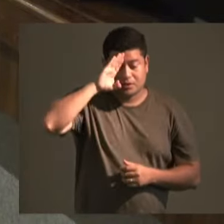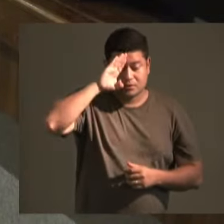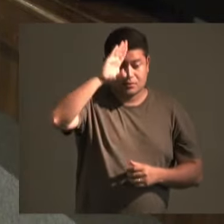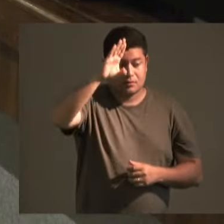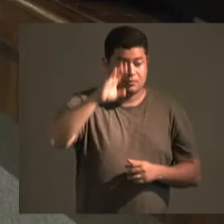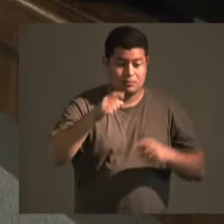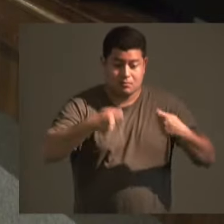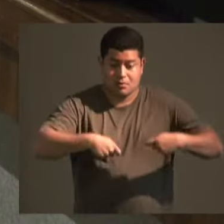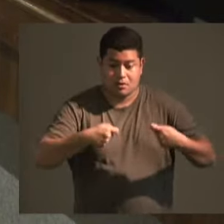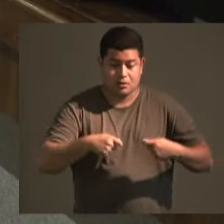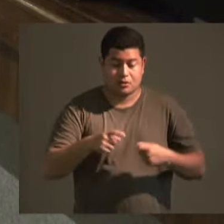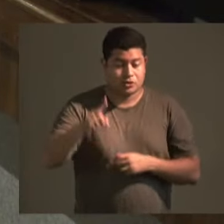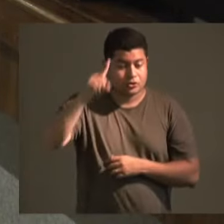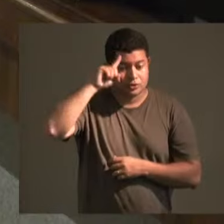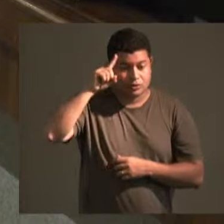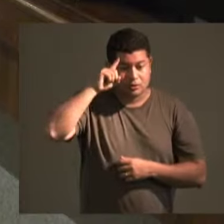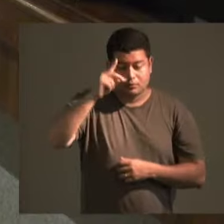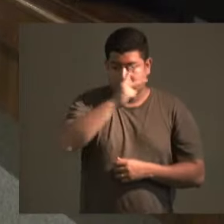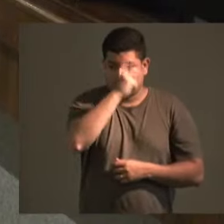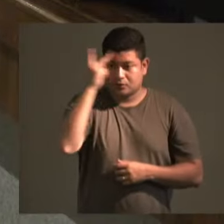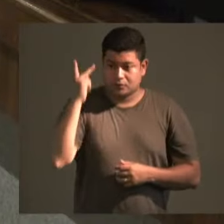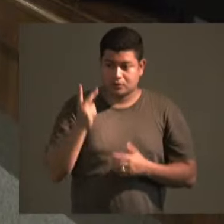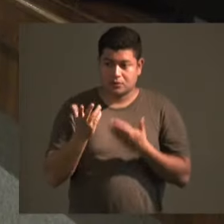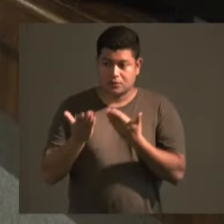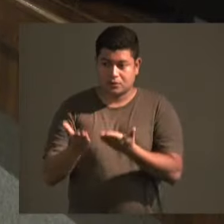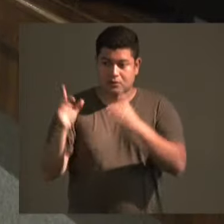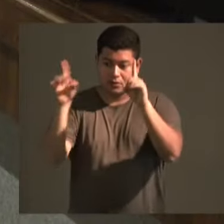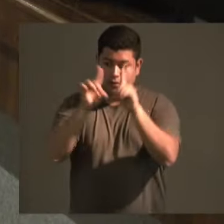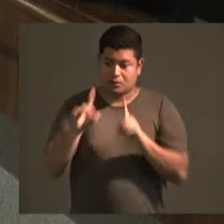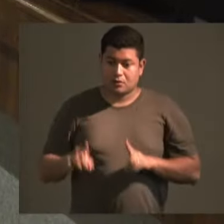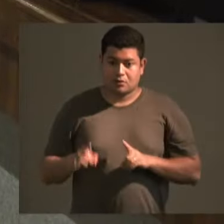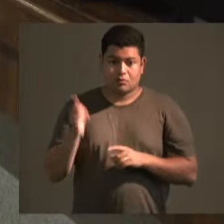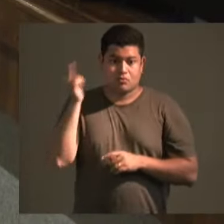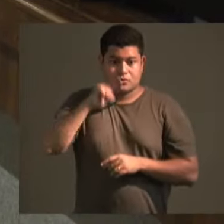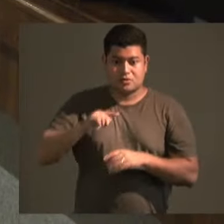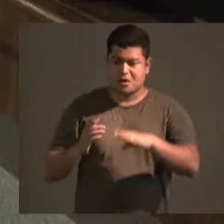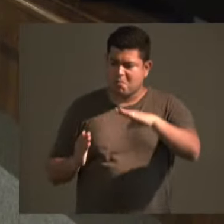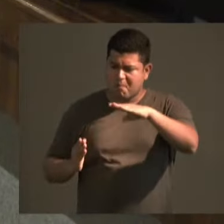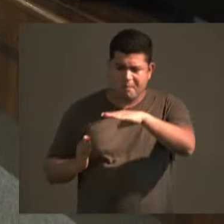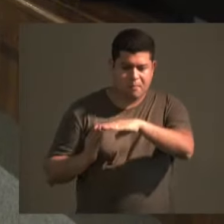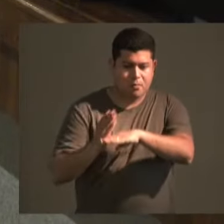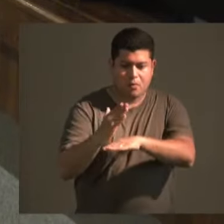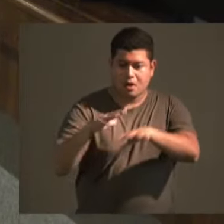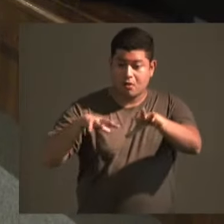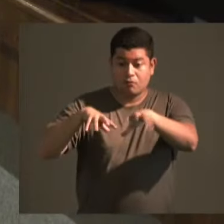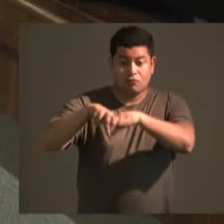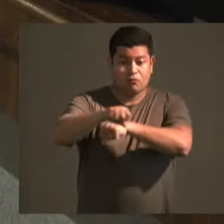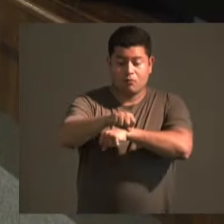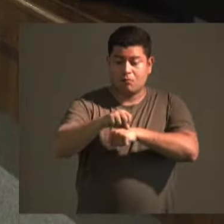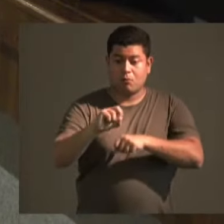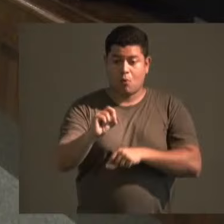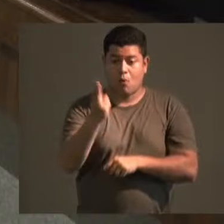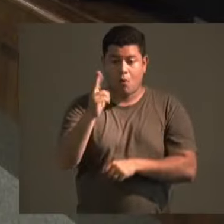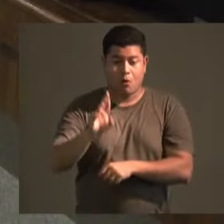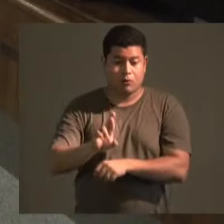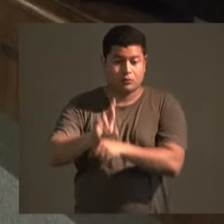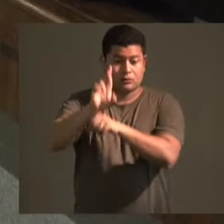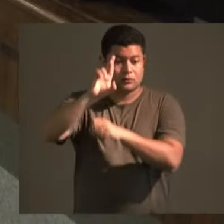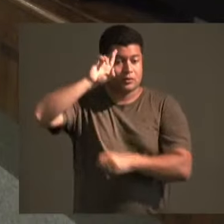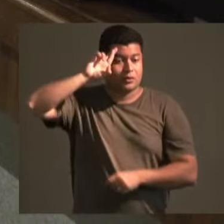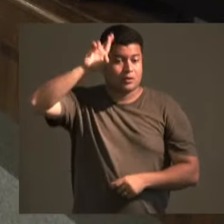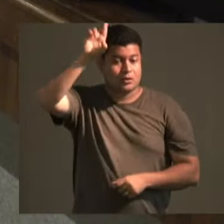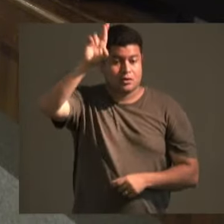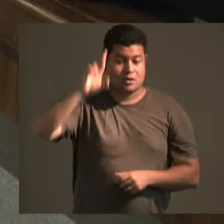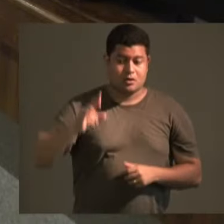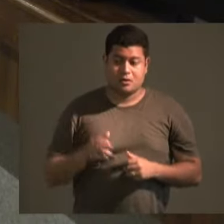pessoas com deficiências que atingiram um grau de escolaridade, que estão ocupando cargos assim, né, de maior